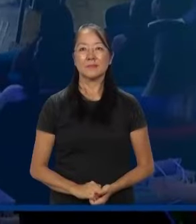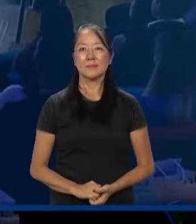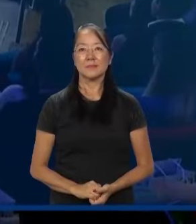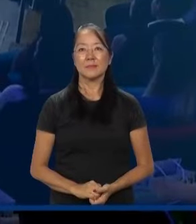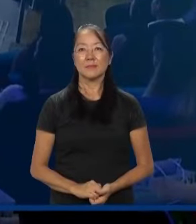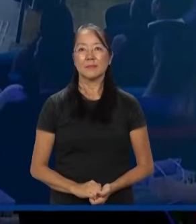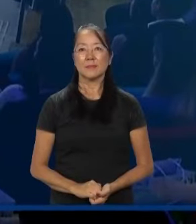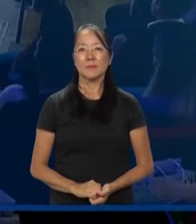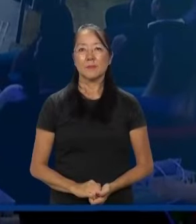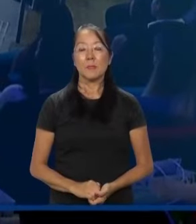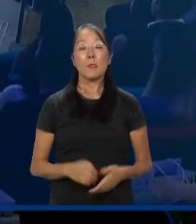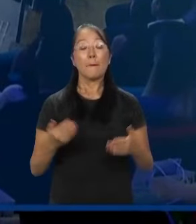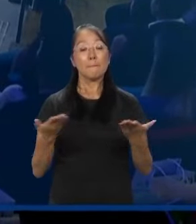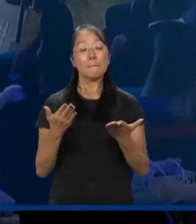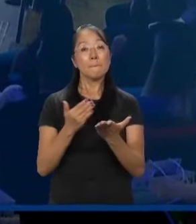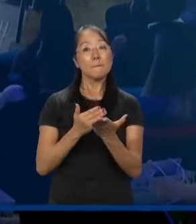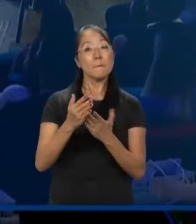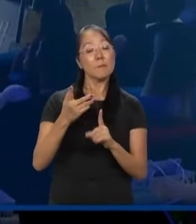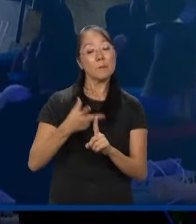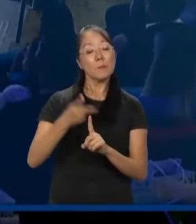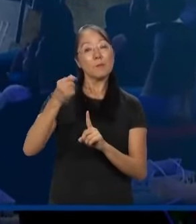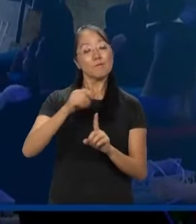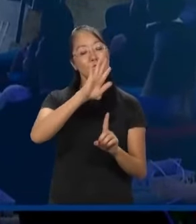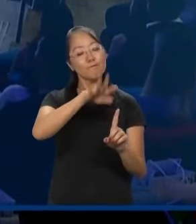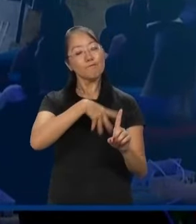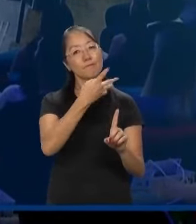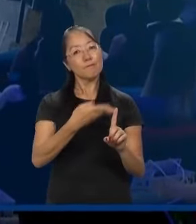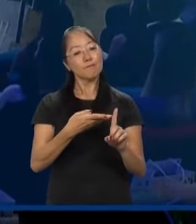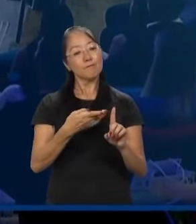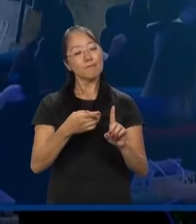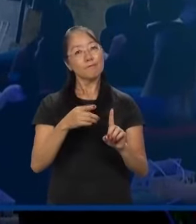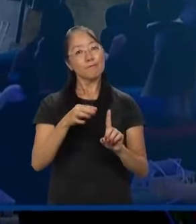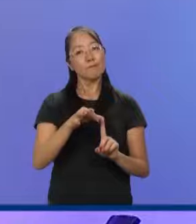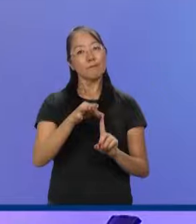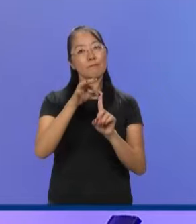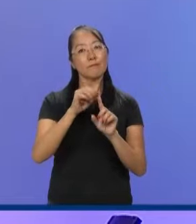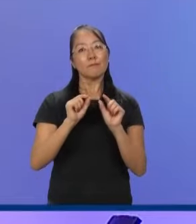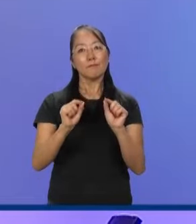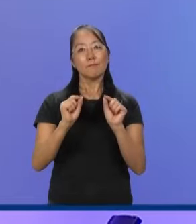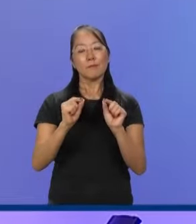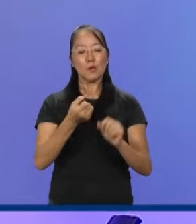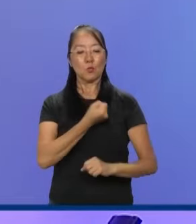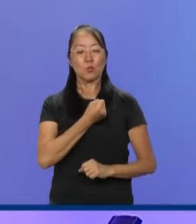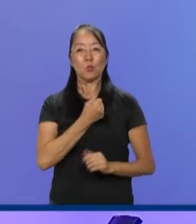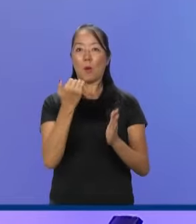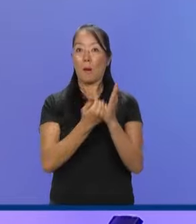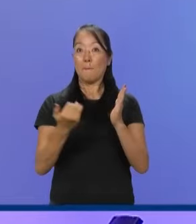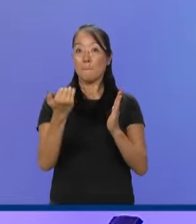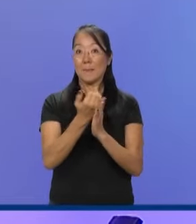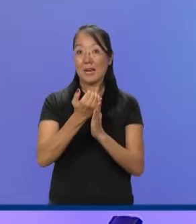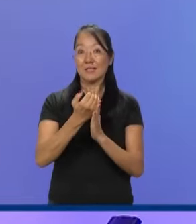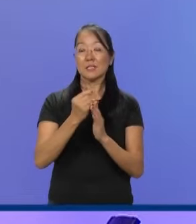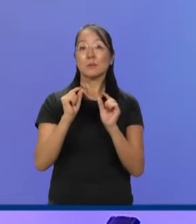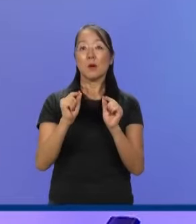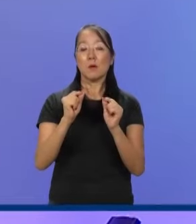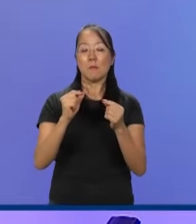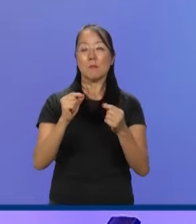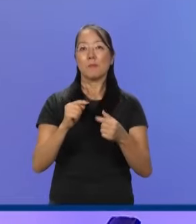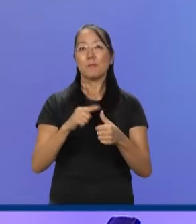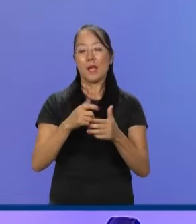E vamos começar premiando as menções honrosas aos destaques com nota máxima nos seguintes quesitos: